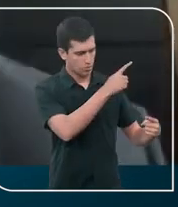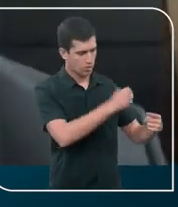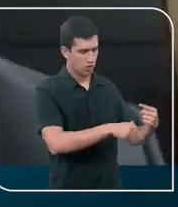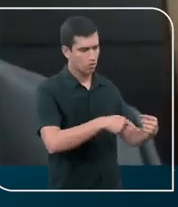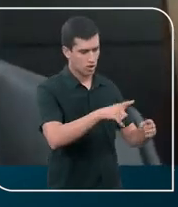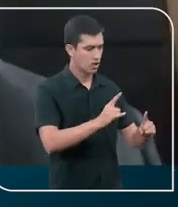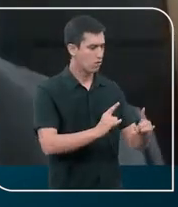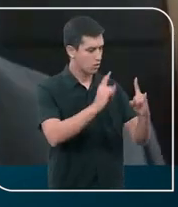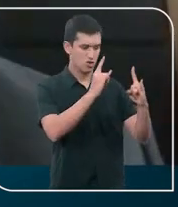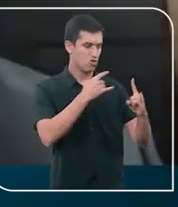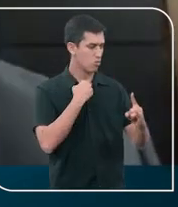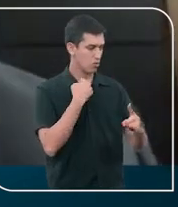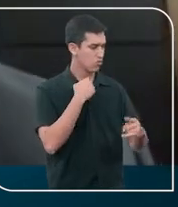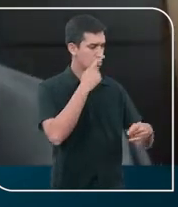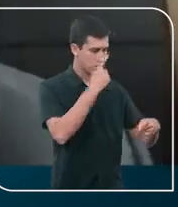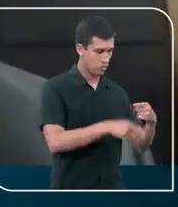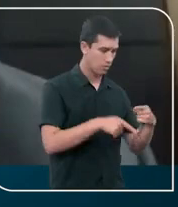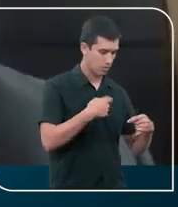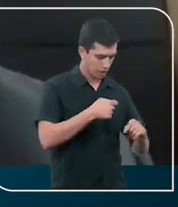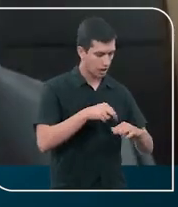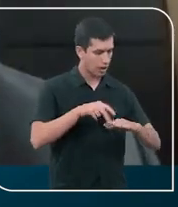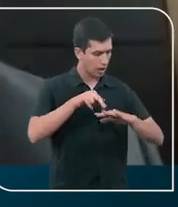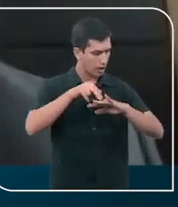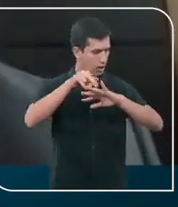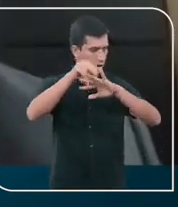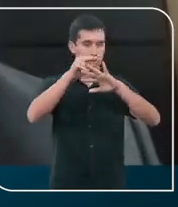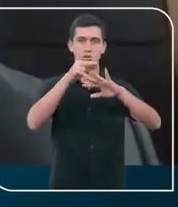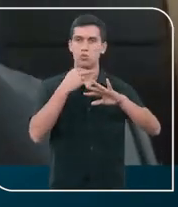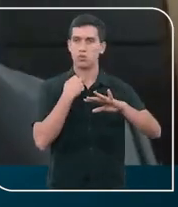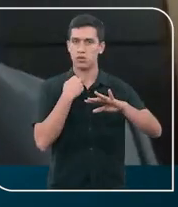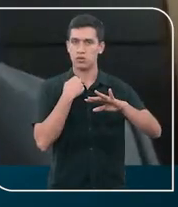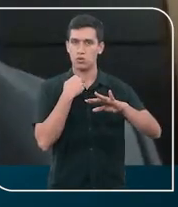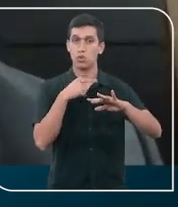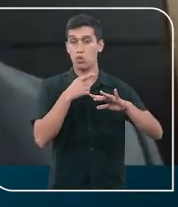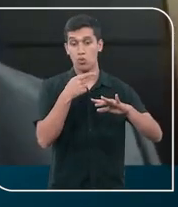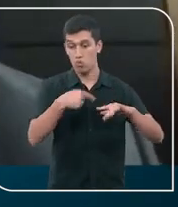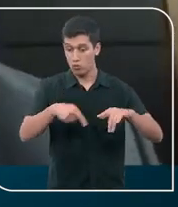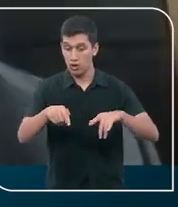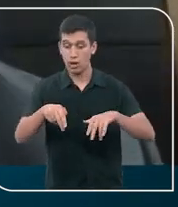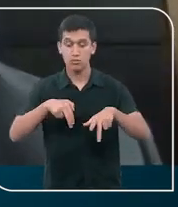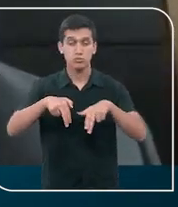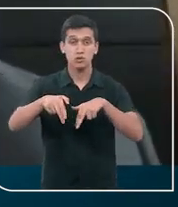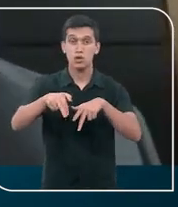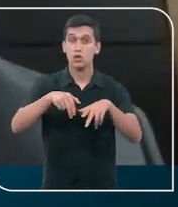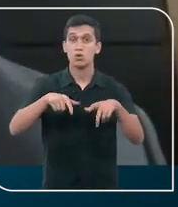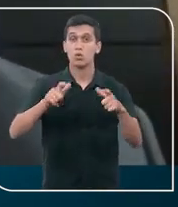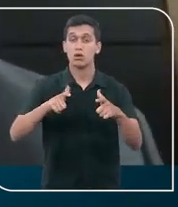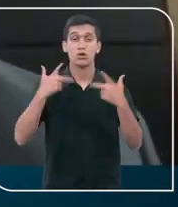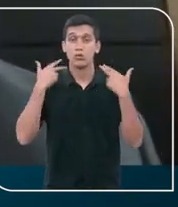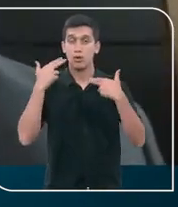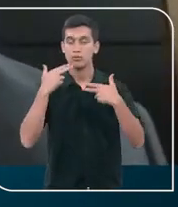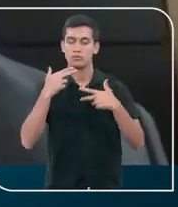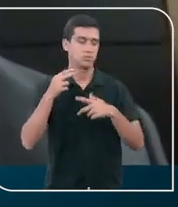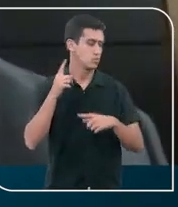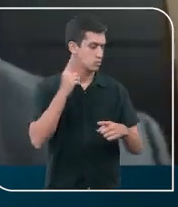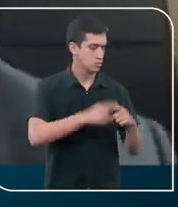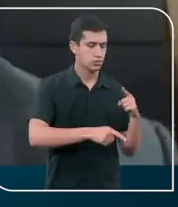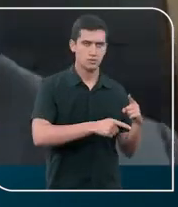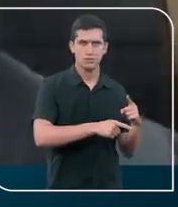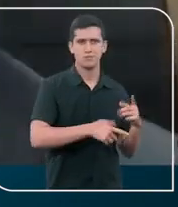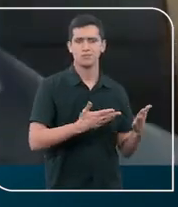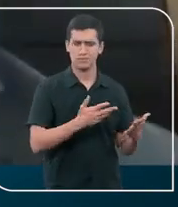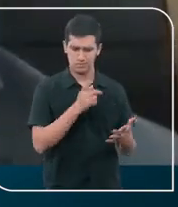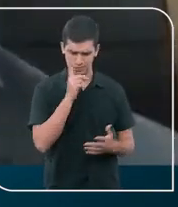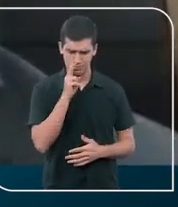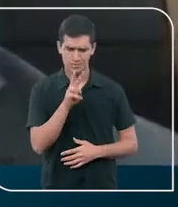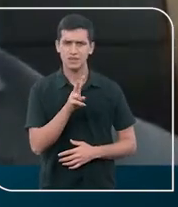subir de escada porque estava inadimplente, não podia transitar nas áreas comuns. Então, como a Andrea disse, isso é o abuso, né,